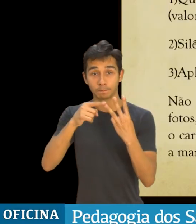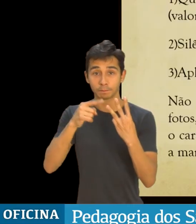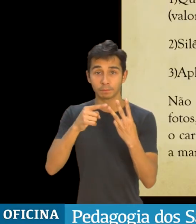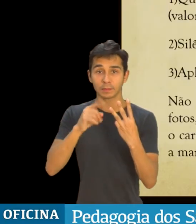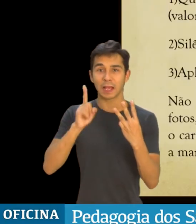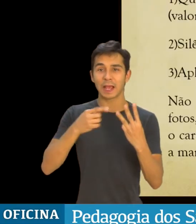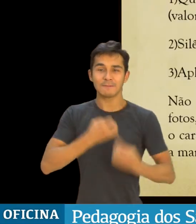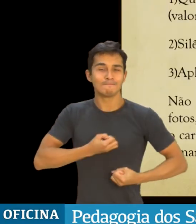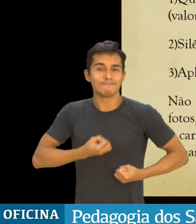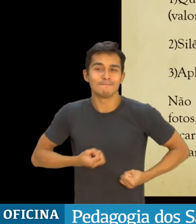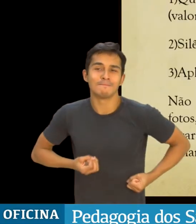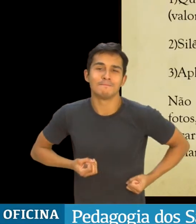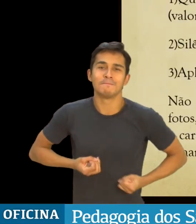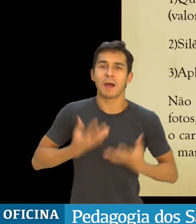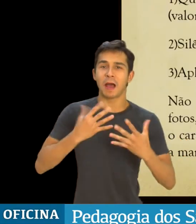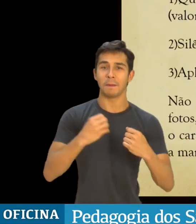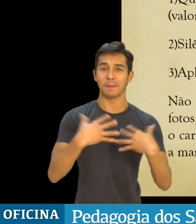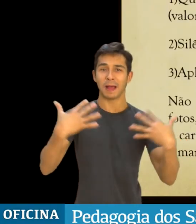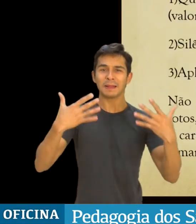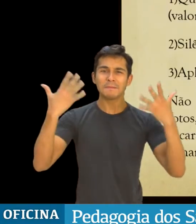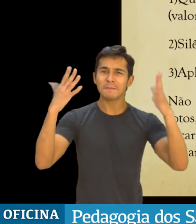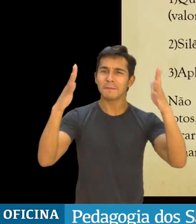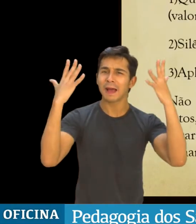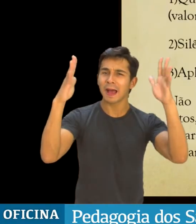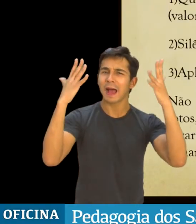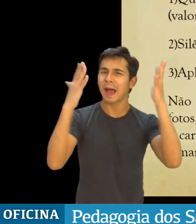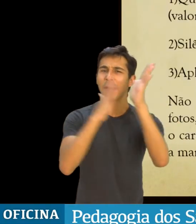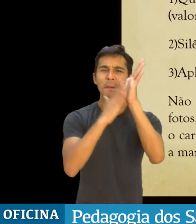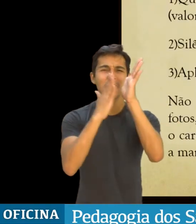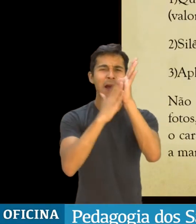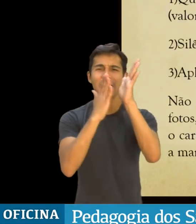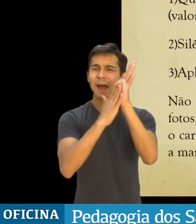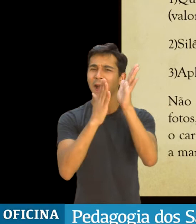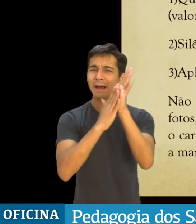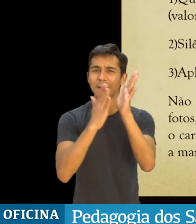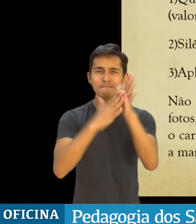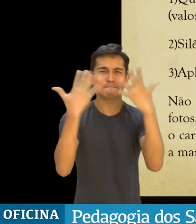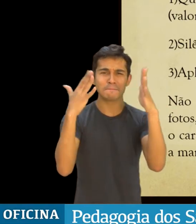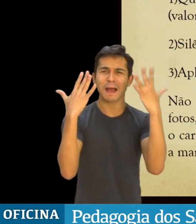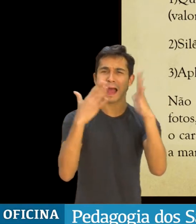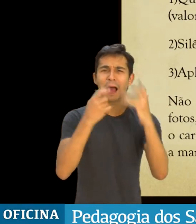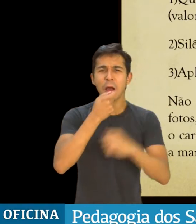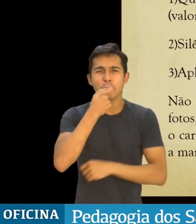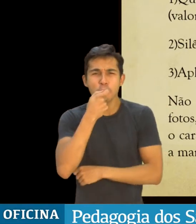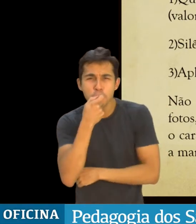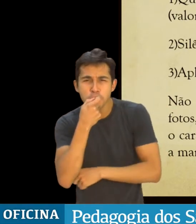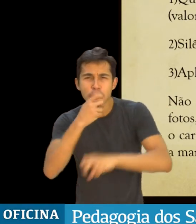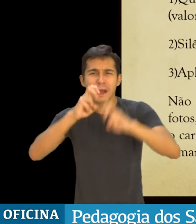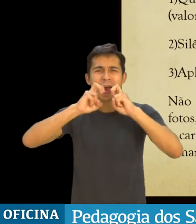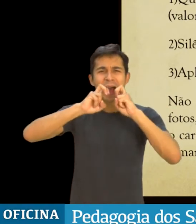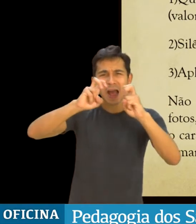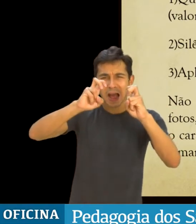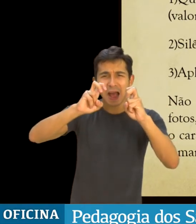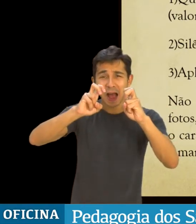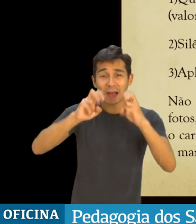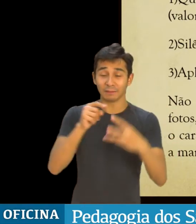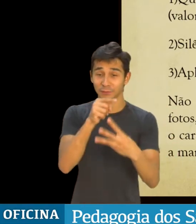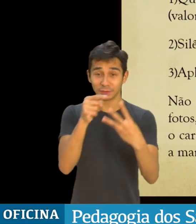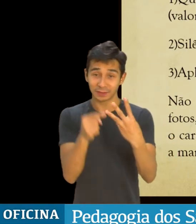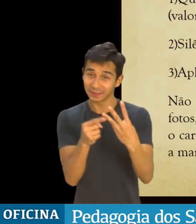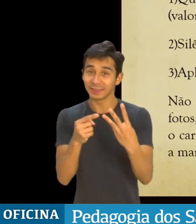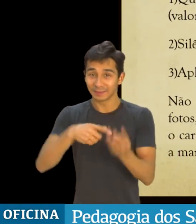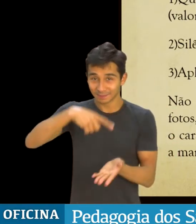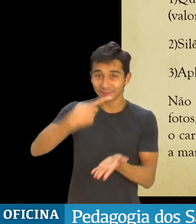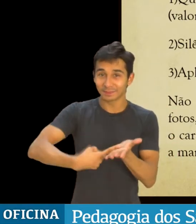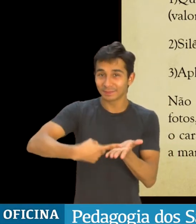explosão, tem o aplauso, tem o grito, tem o assobio. Então pode intercalar, né, esse momento. E na escola,